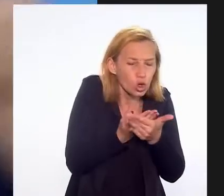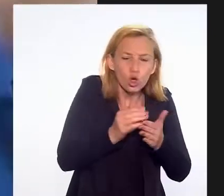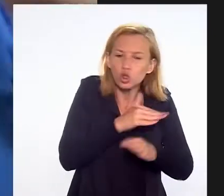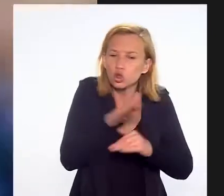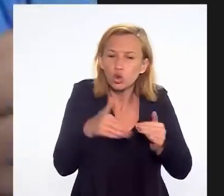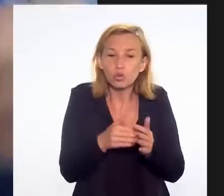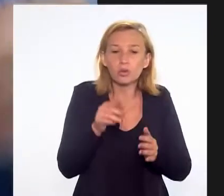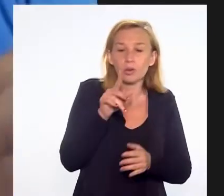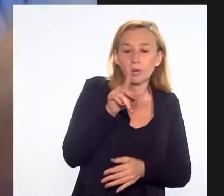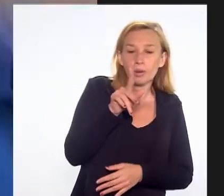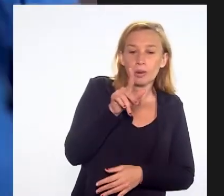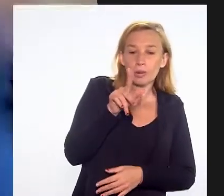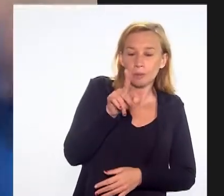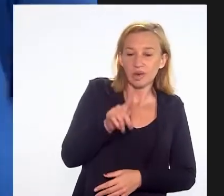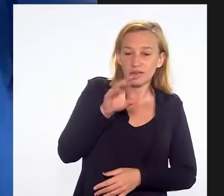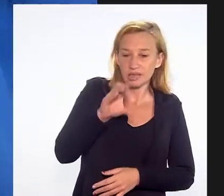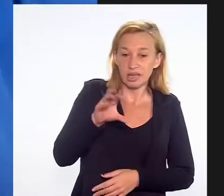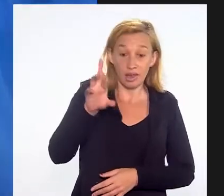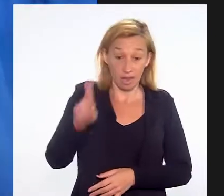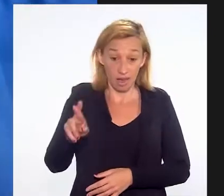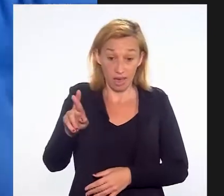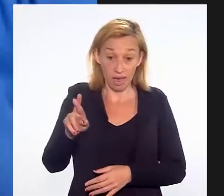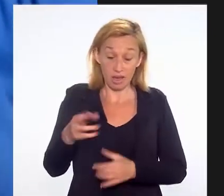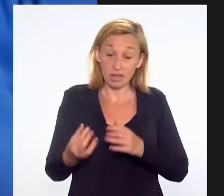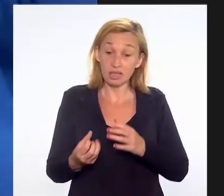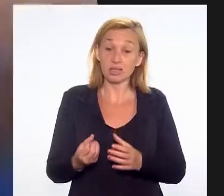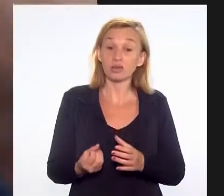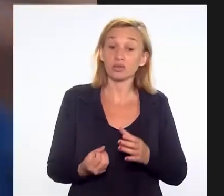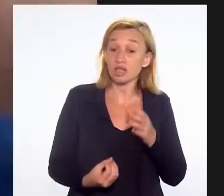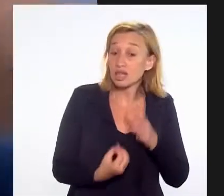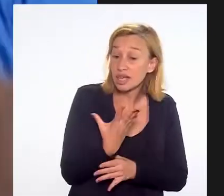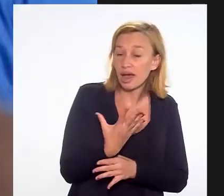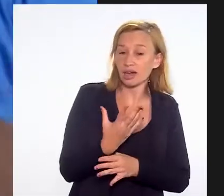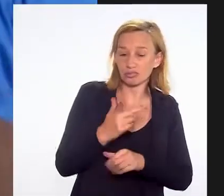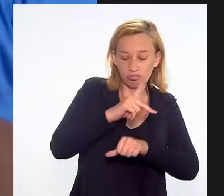estudando constantemente todos esses PCRs que são